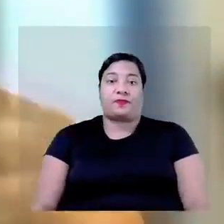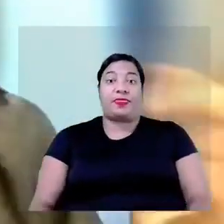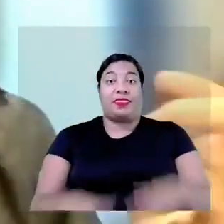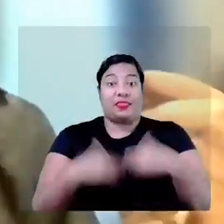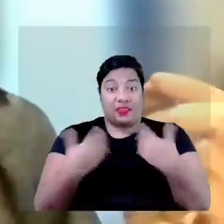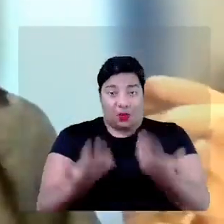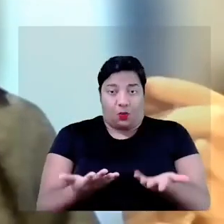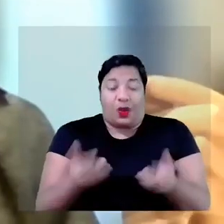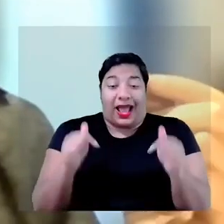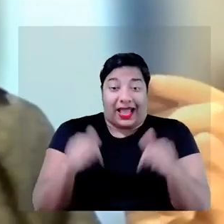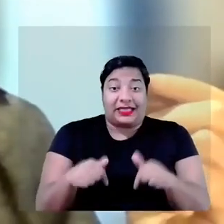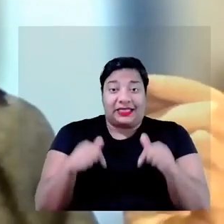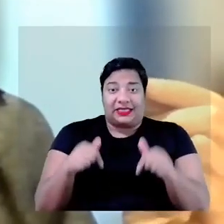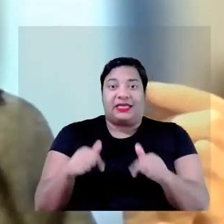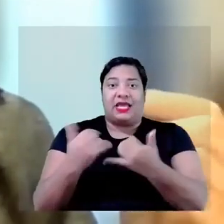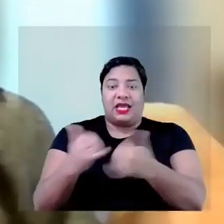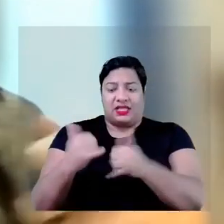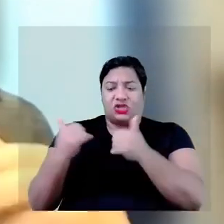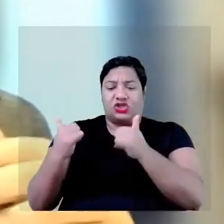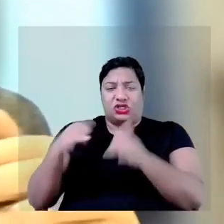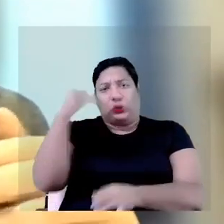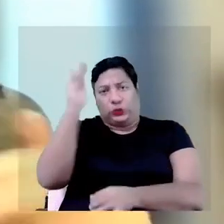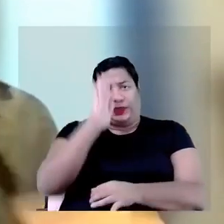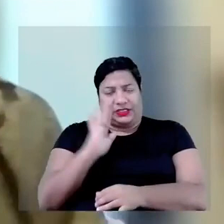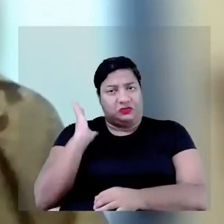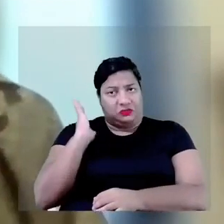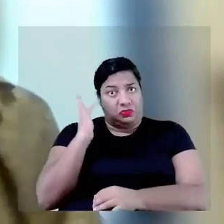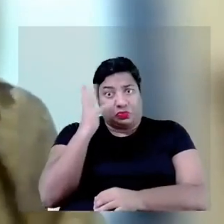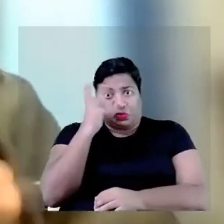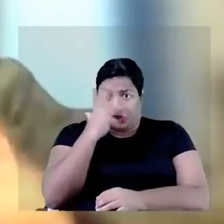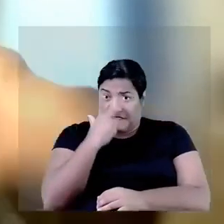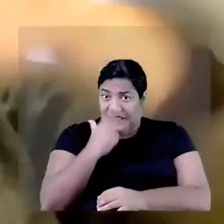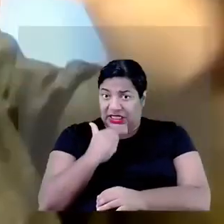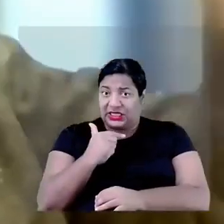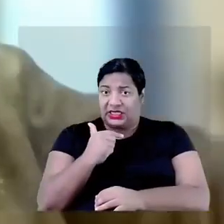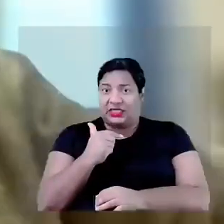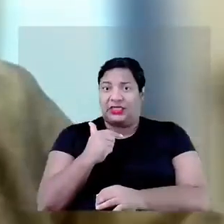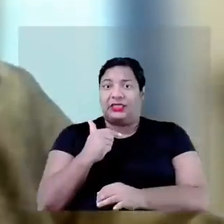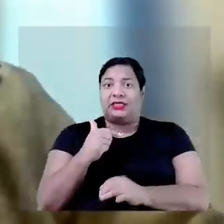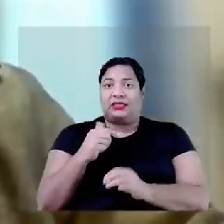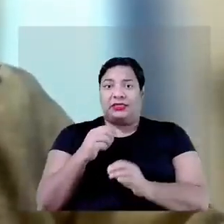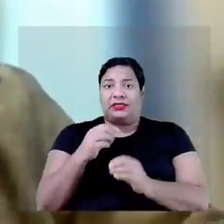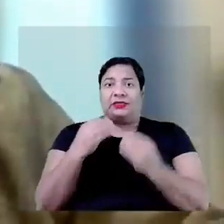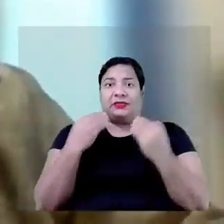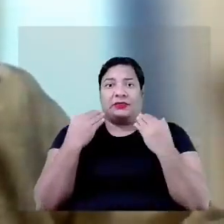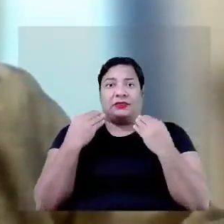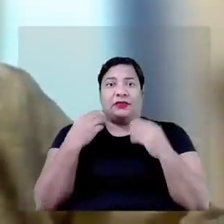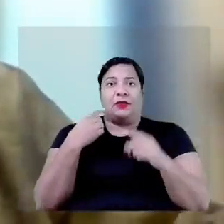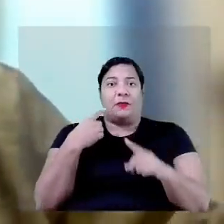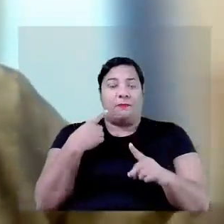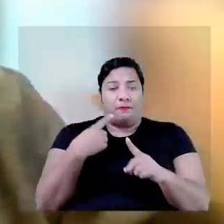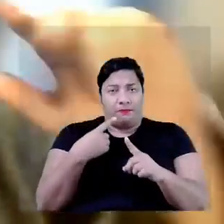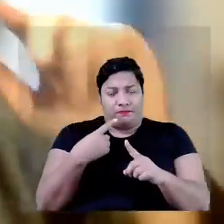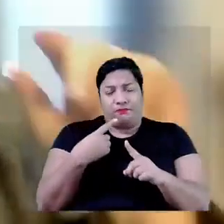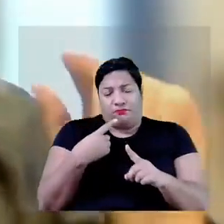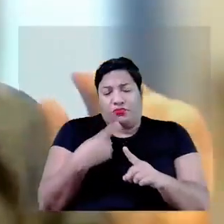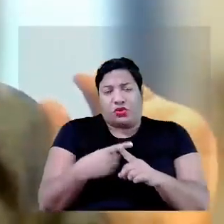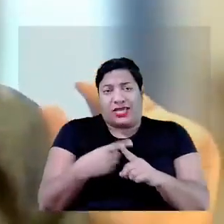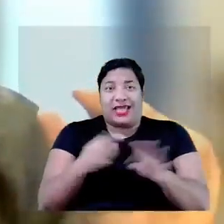vamos dizer assim, energética do Brasil, não apenas para o álcool, e é monumental o que o álcool faz, tá